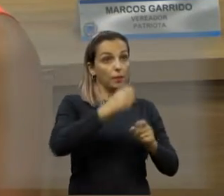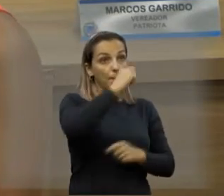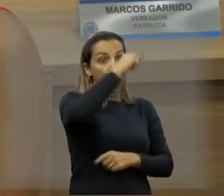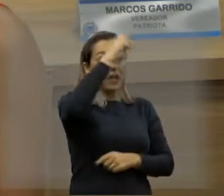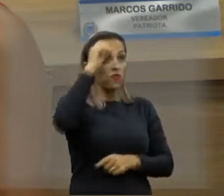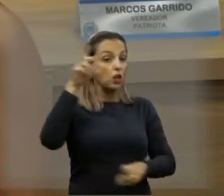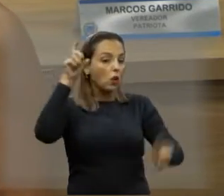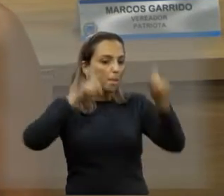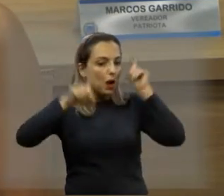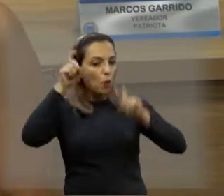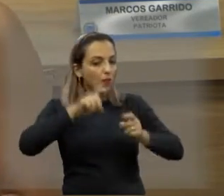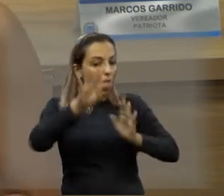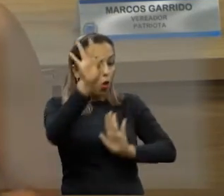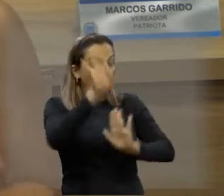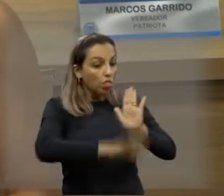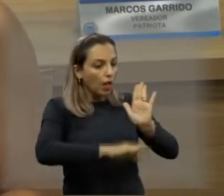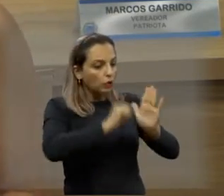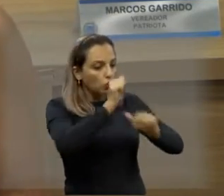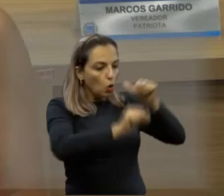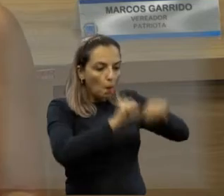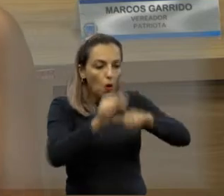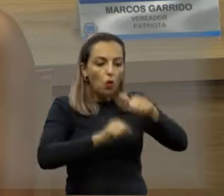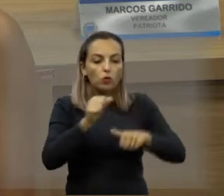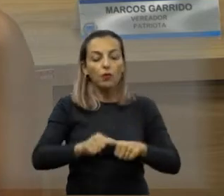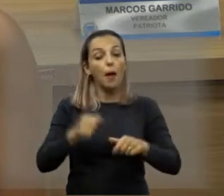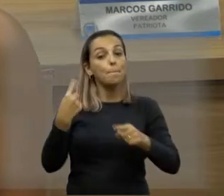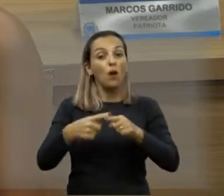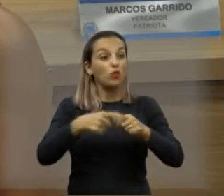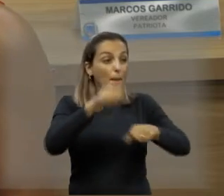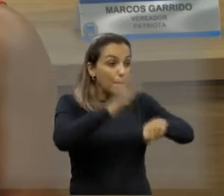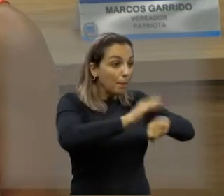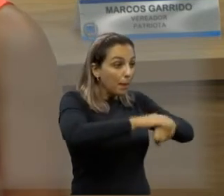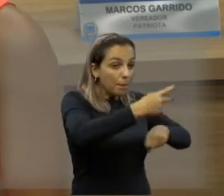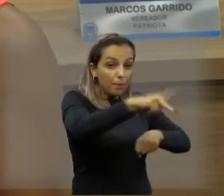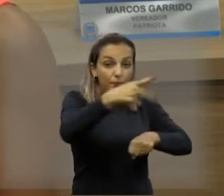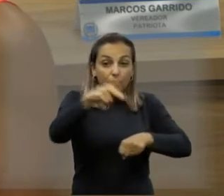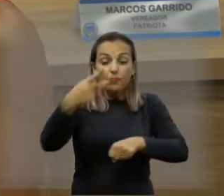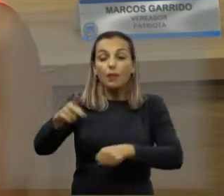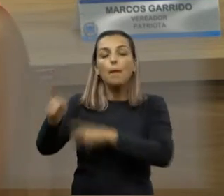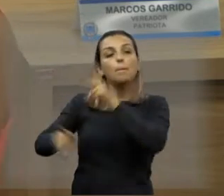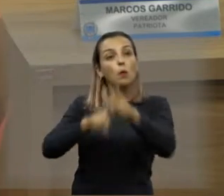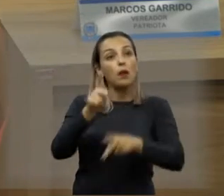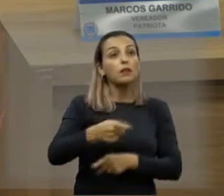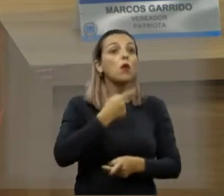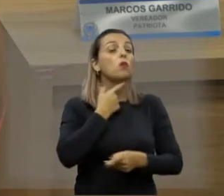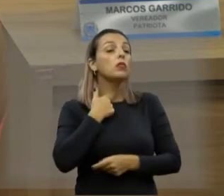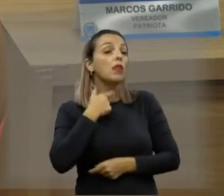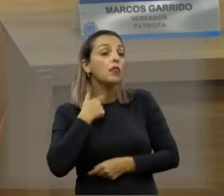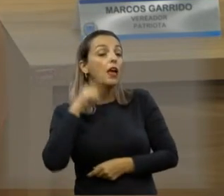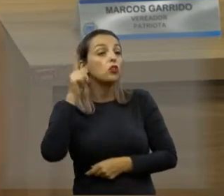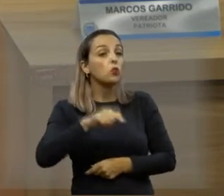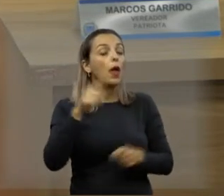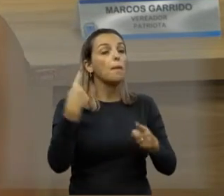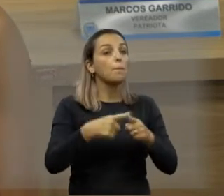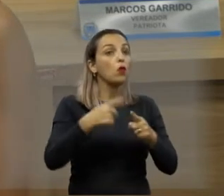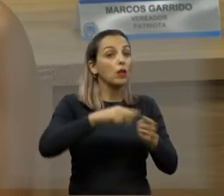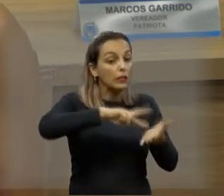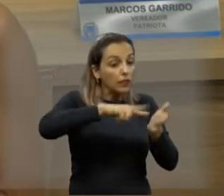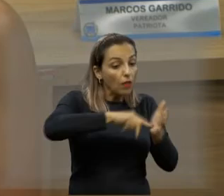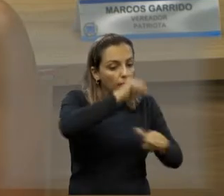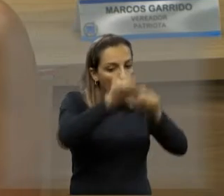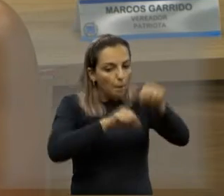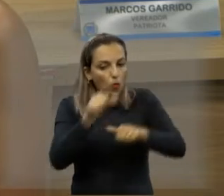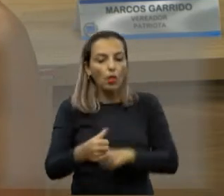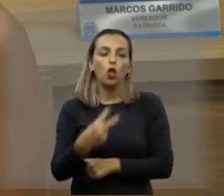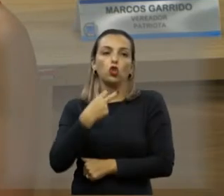preocupa em não alterar o texto daquilo que foi colhido da vontade da população para não ter nenhuma alteração no sentido né então eu queria